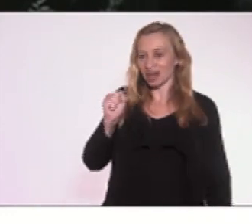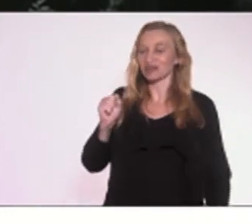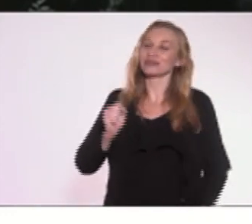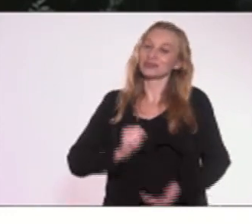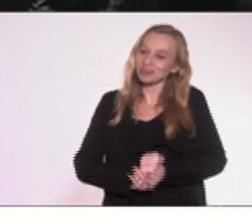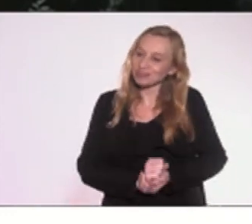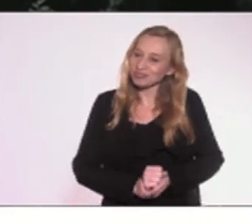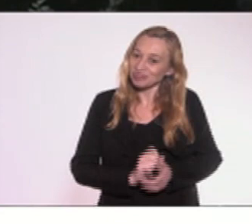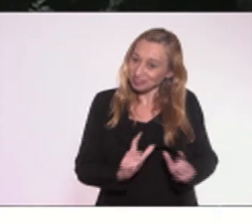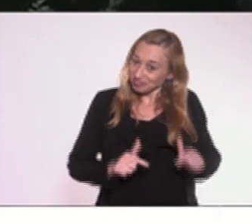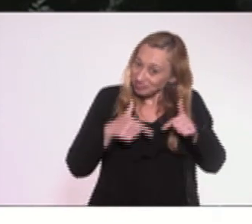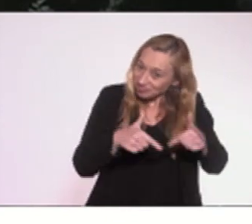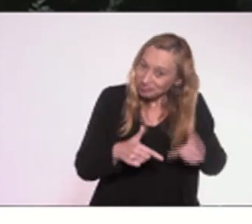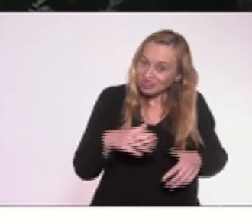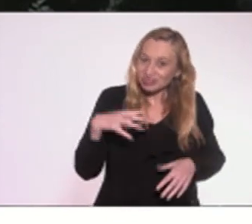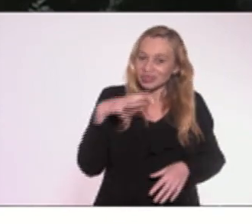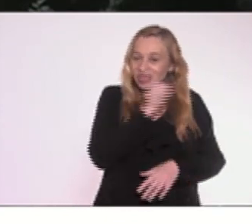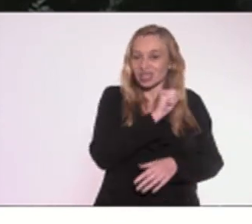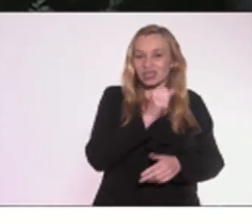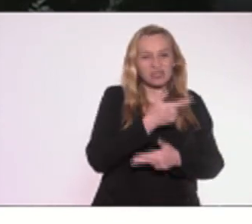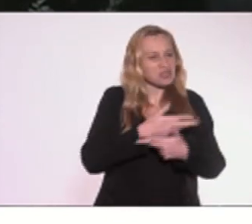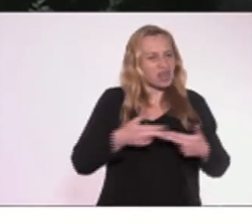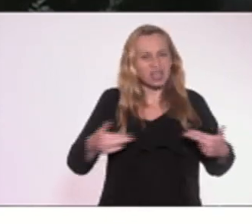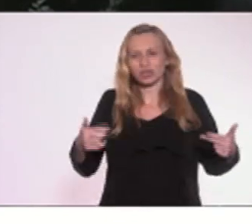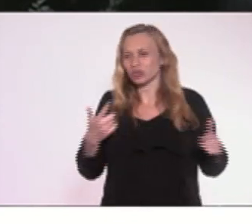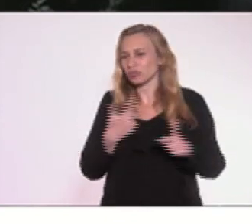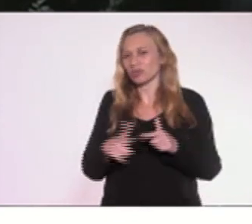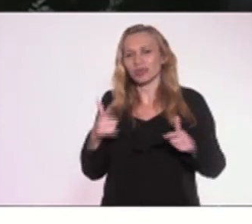hiperativo, cheio de problemas.